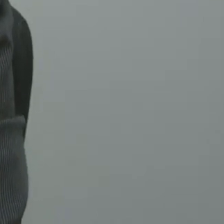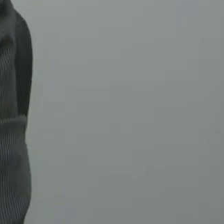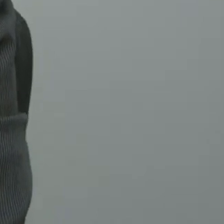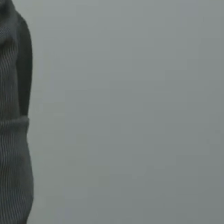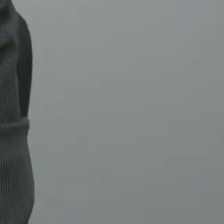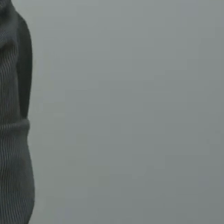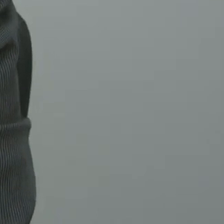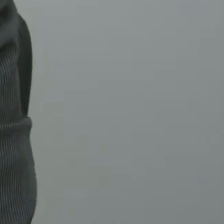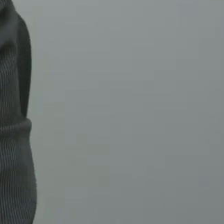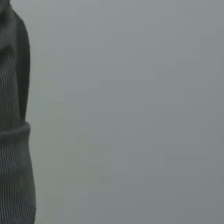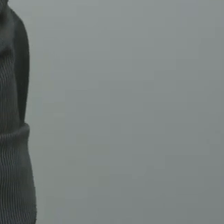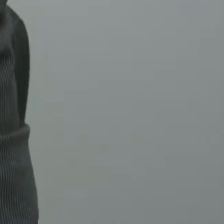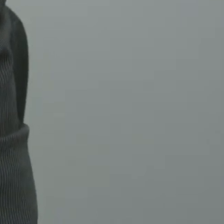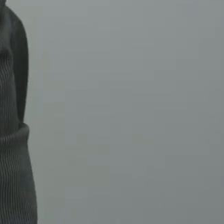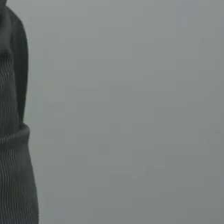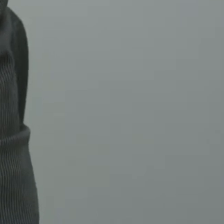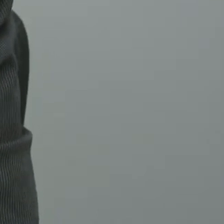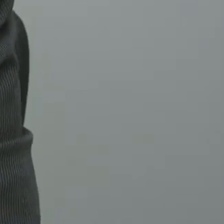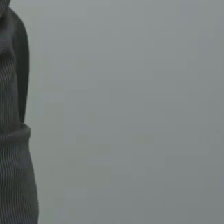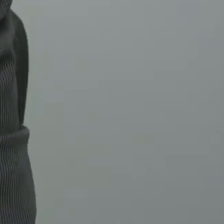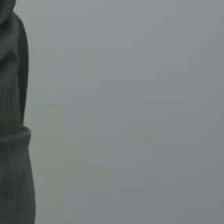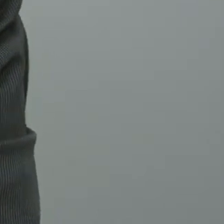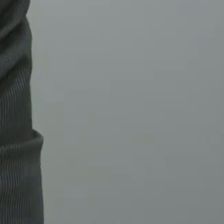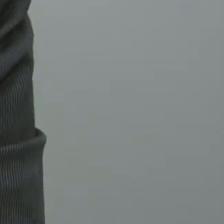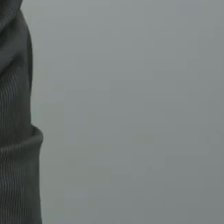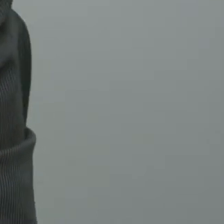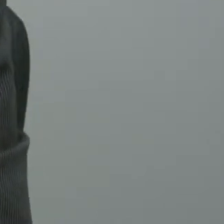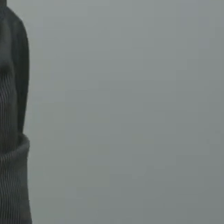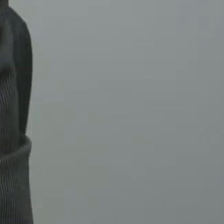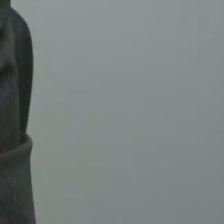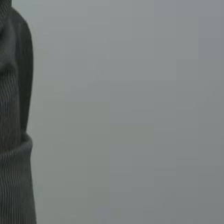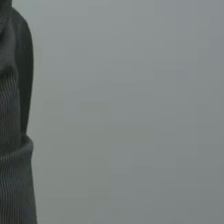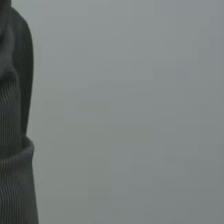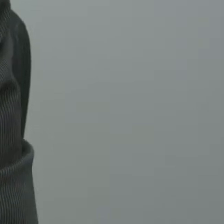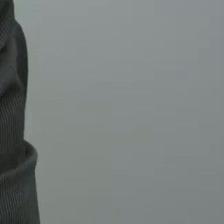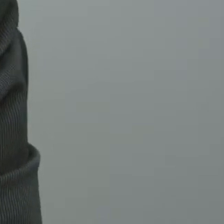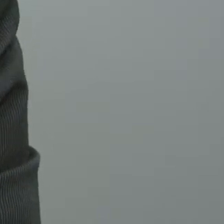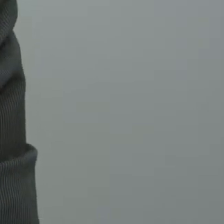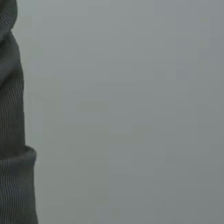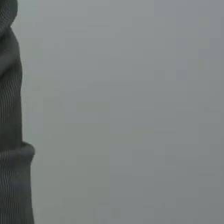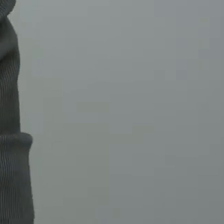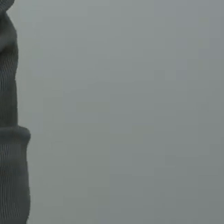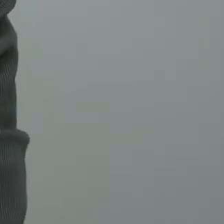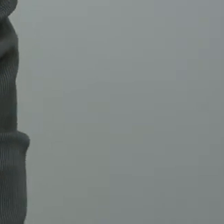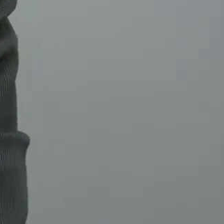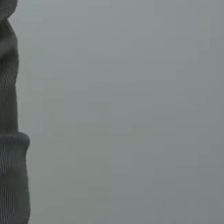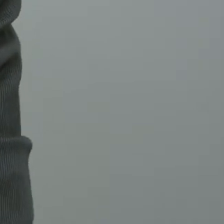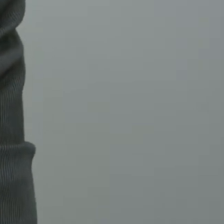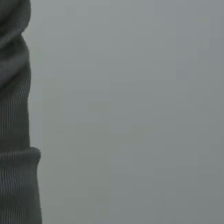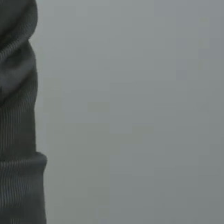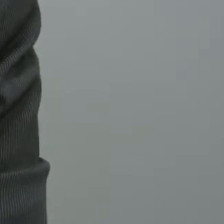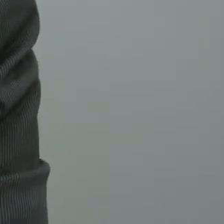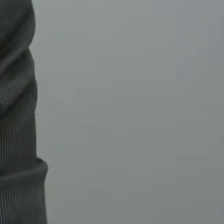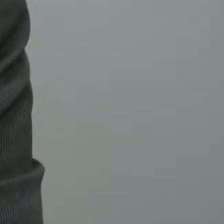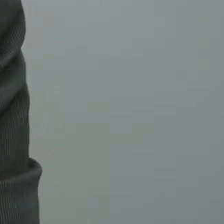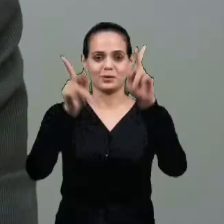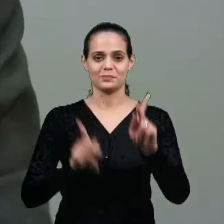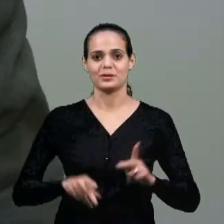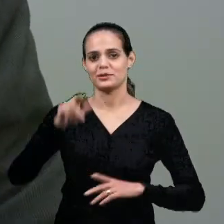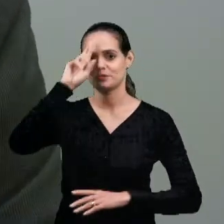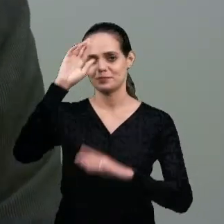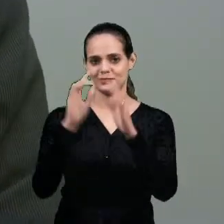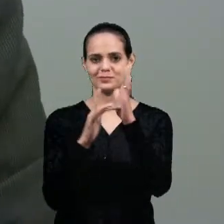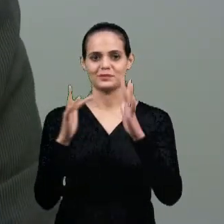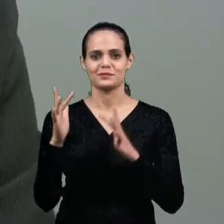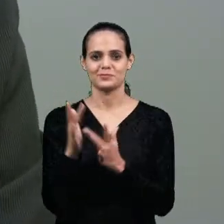amados, irmãos, amigos, no Brasil, no exterior, com a paz do Senhor Jesus. Nós estamos, nesse